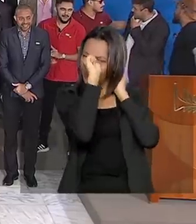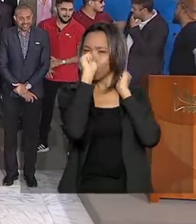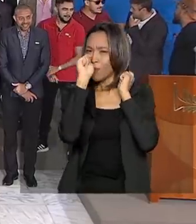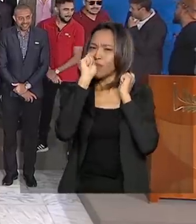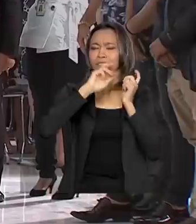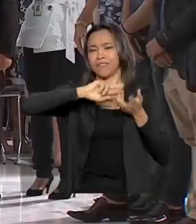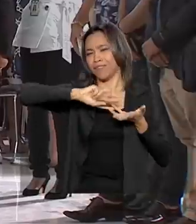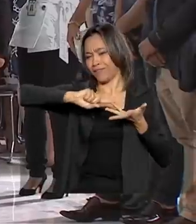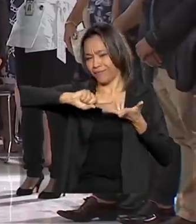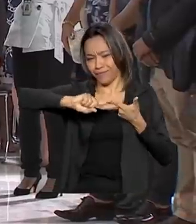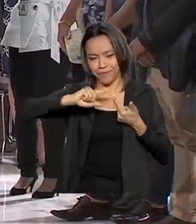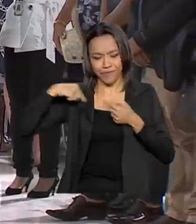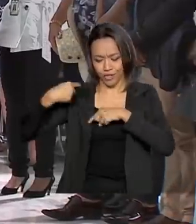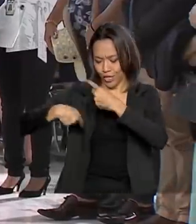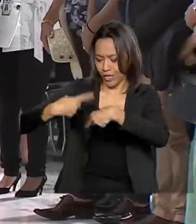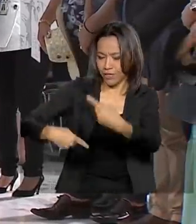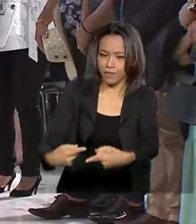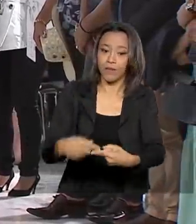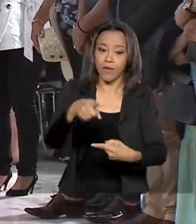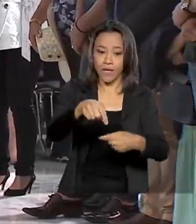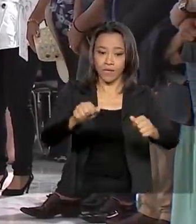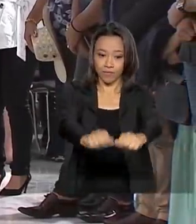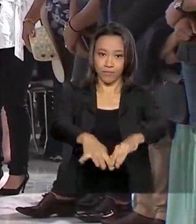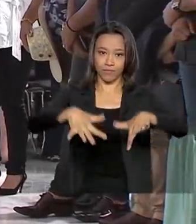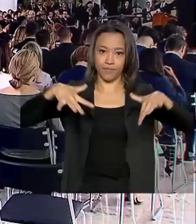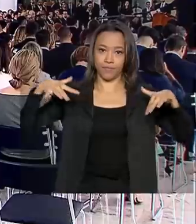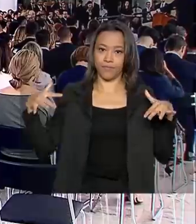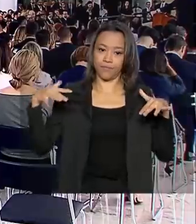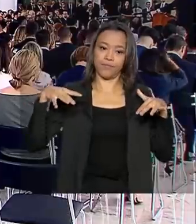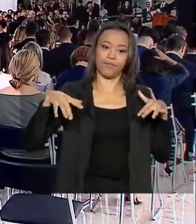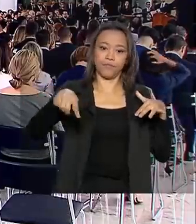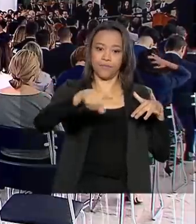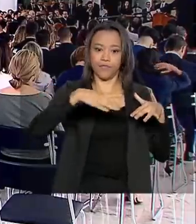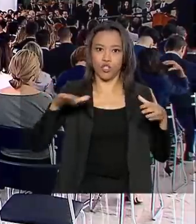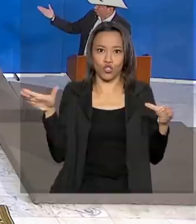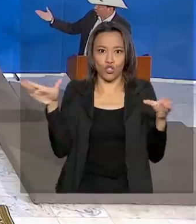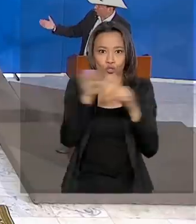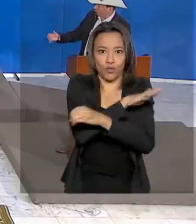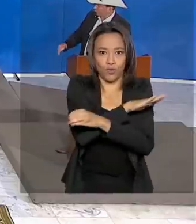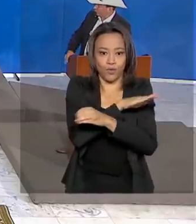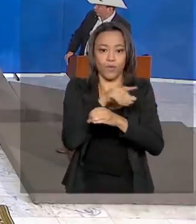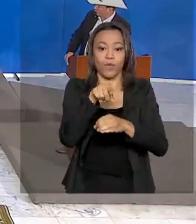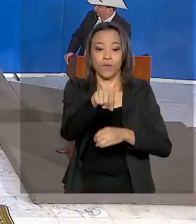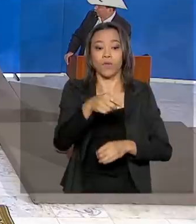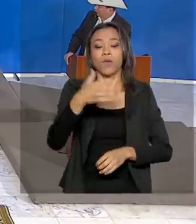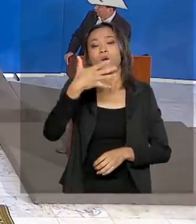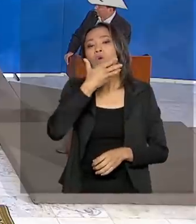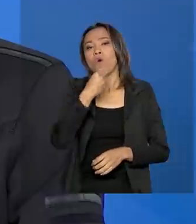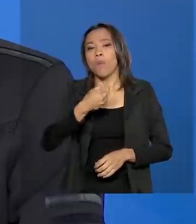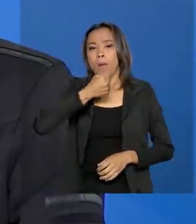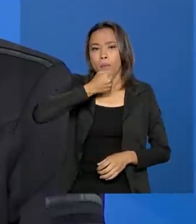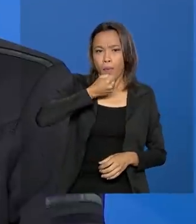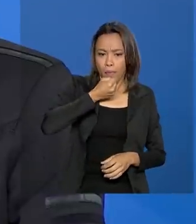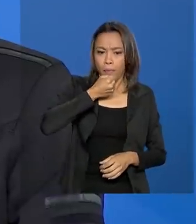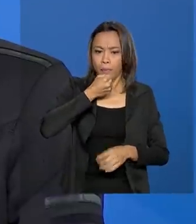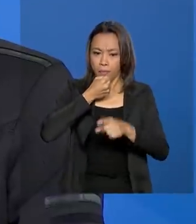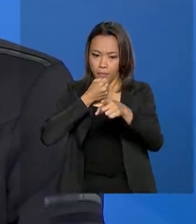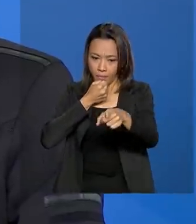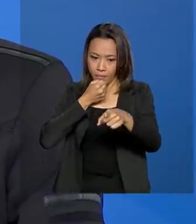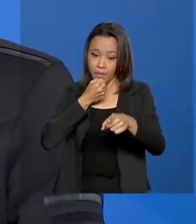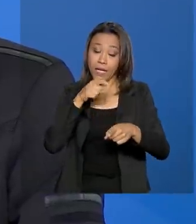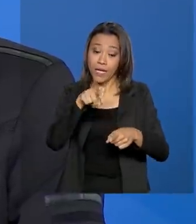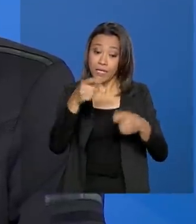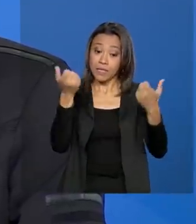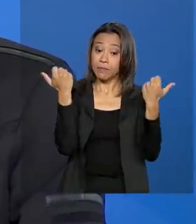as gerações. O Salão Nobre do Palácio do Planalto ficou lotado. O locutor Cuiabano Lima falou sobre o